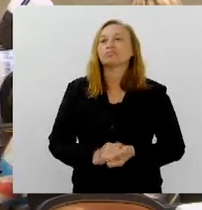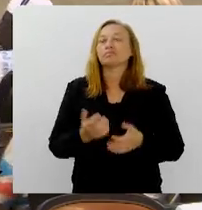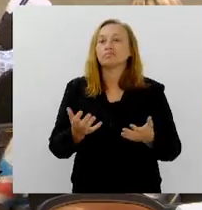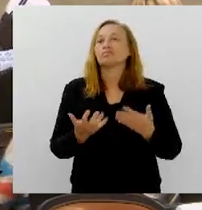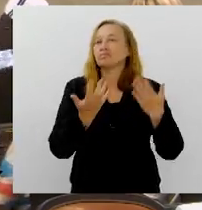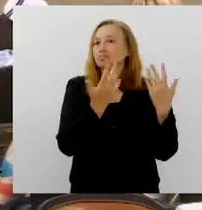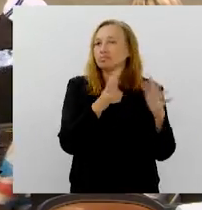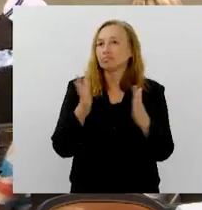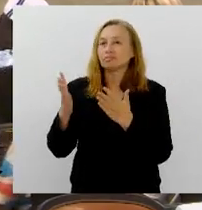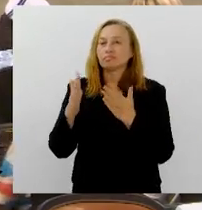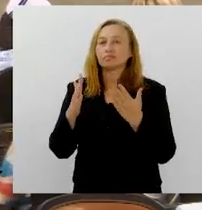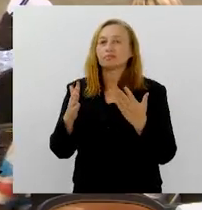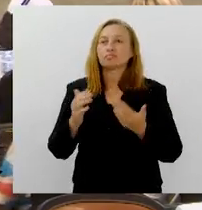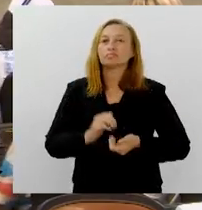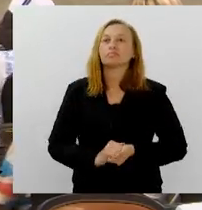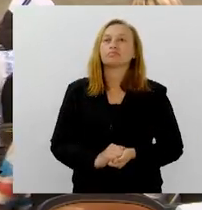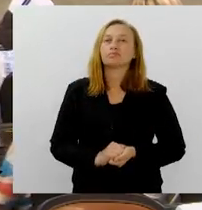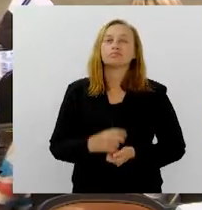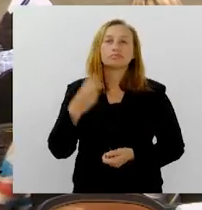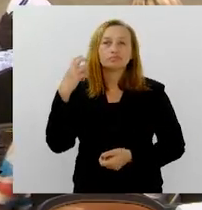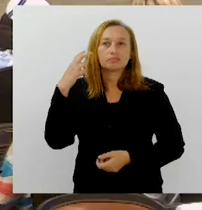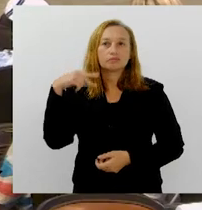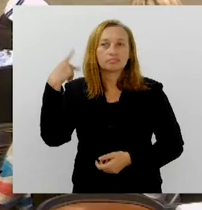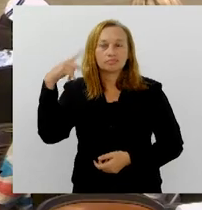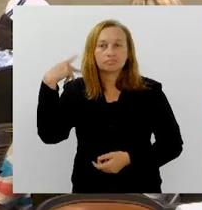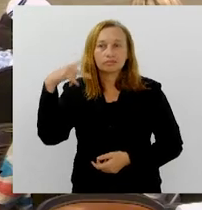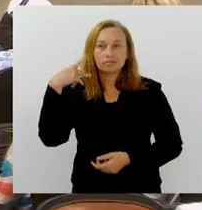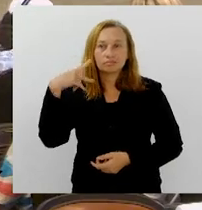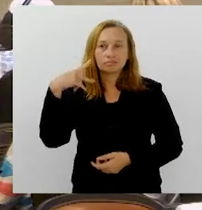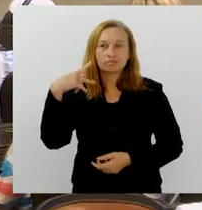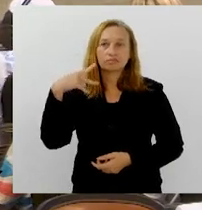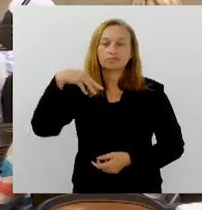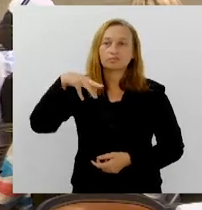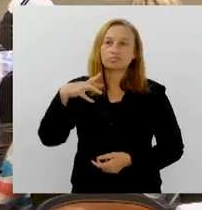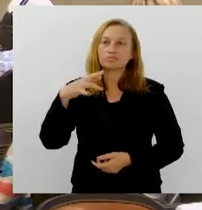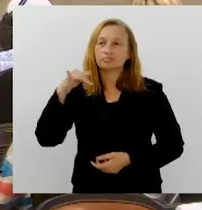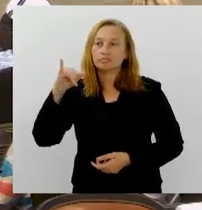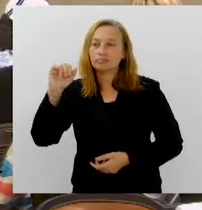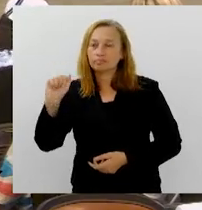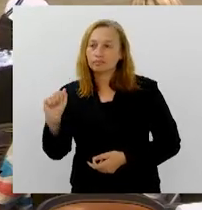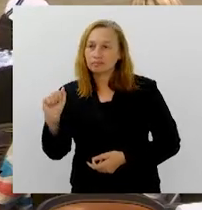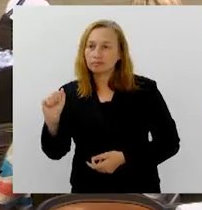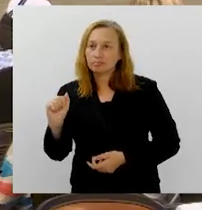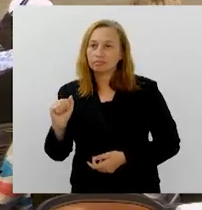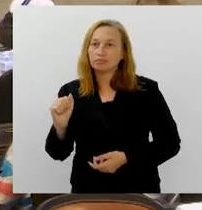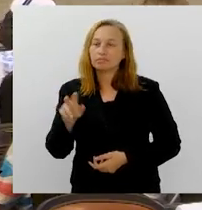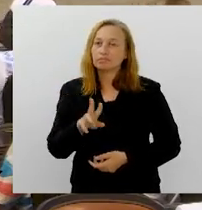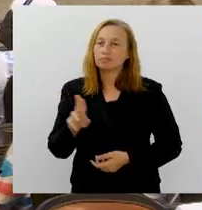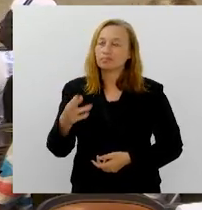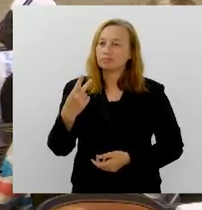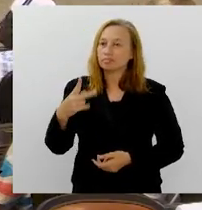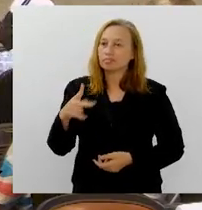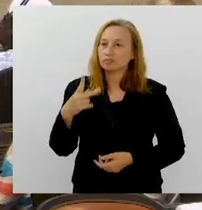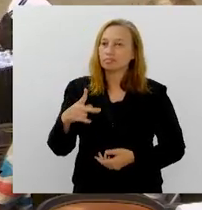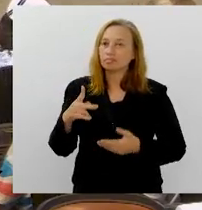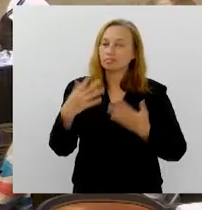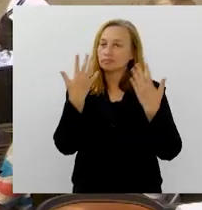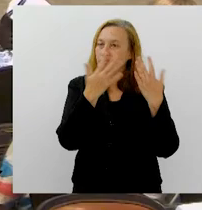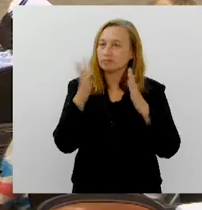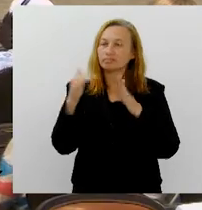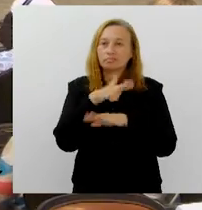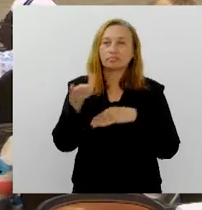cumprimentar aqui a vereadora Maiara Felício. Em nome de Maiara, queria cumprimentar todos